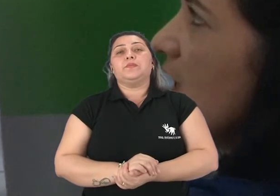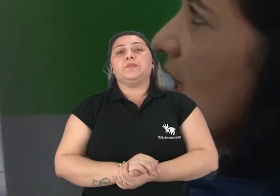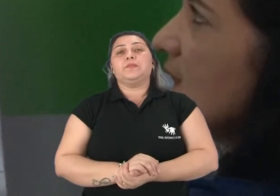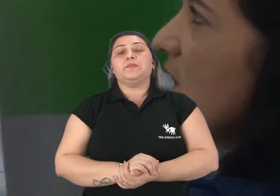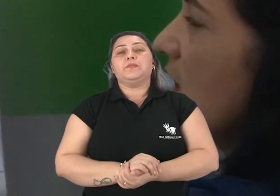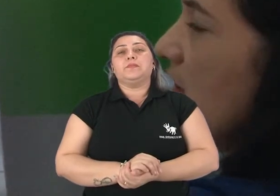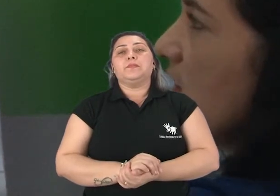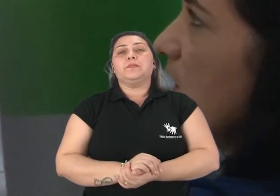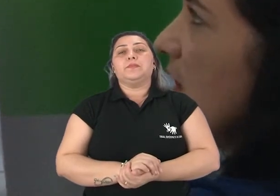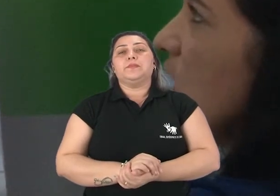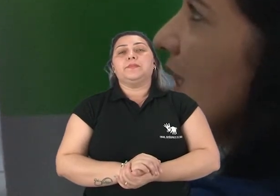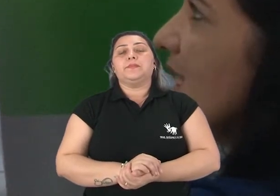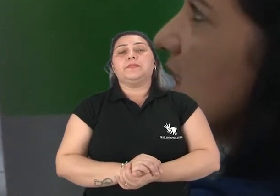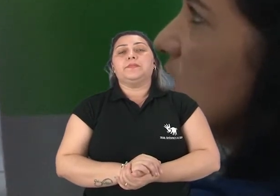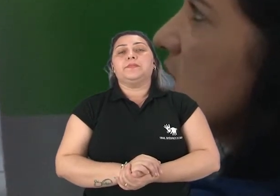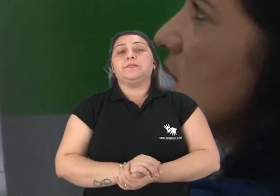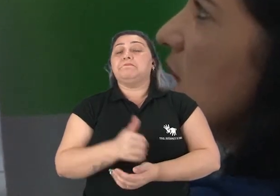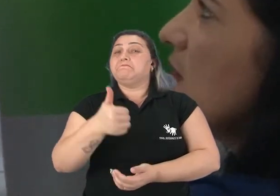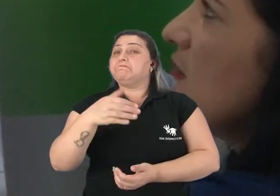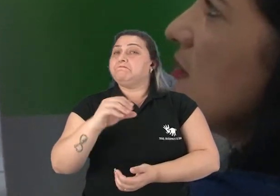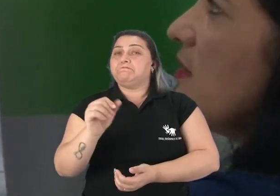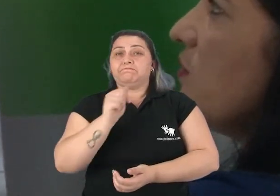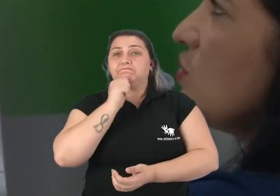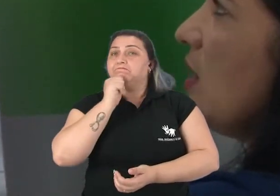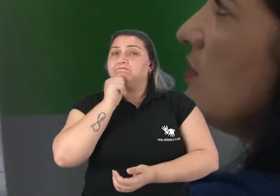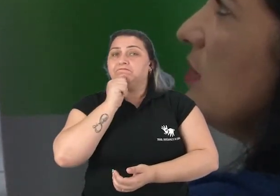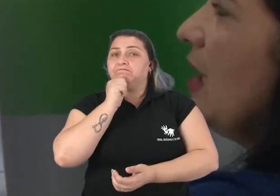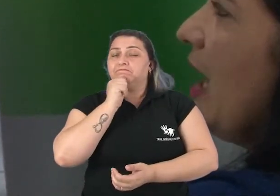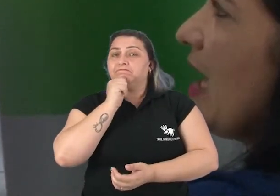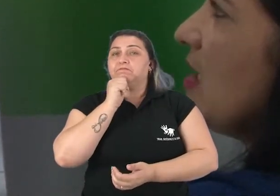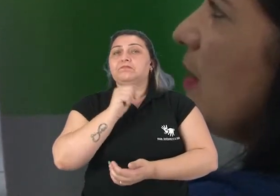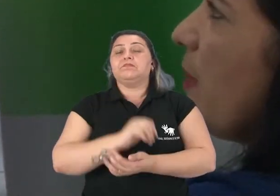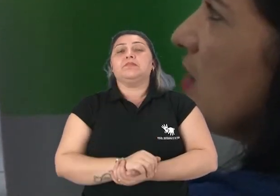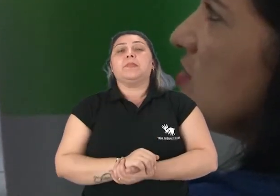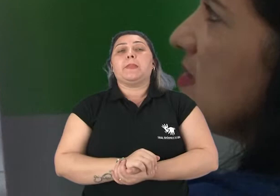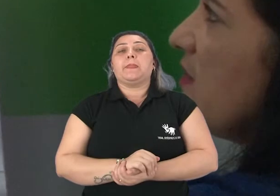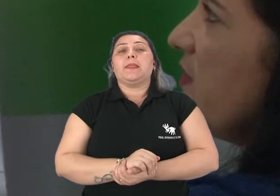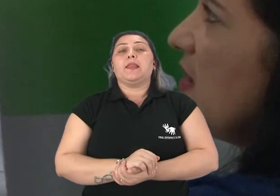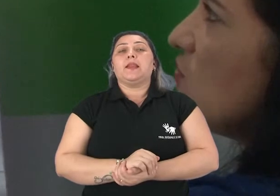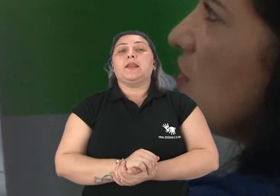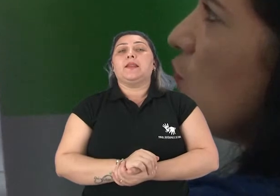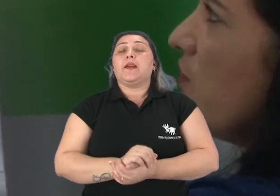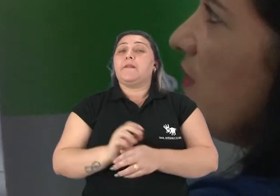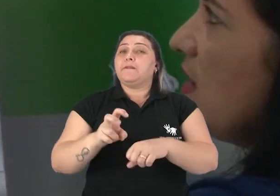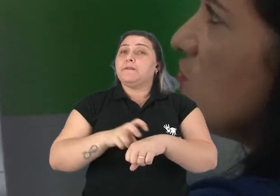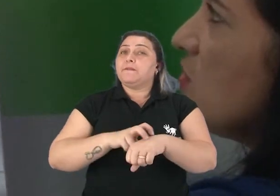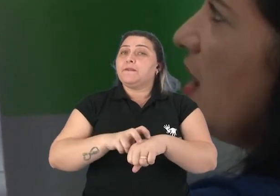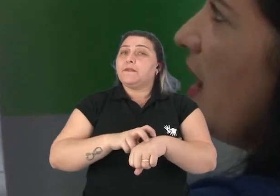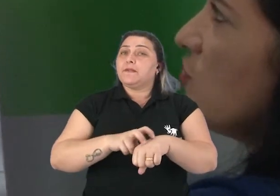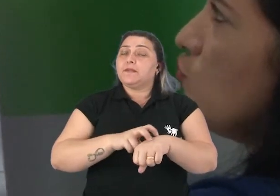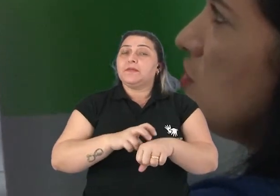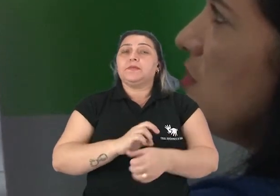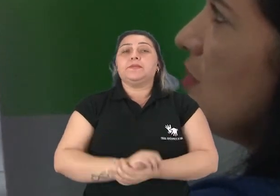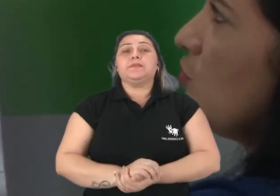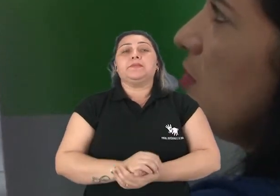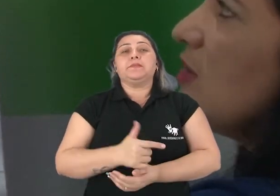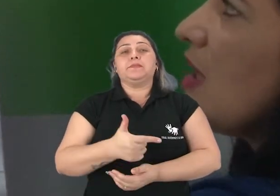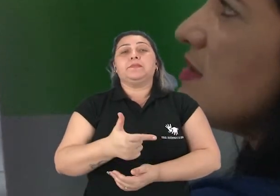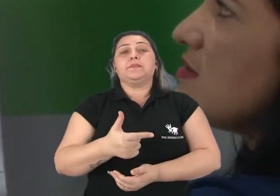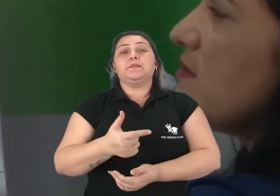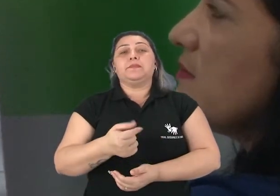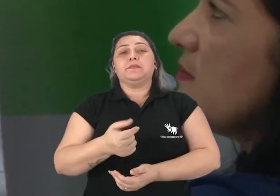anos, perdão, 10 anos, né, fechado. Aqui a partezinha verde, a cor verde, é de